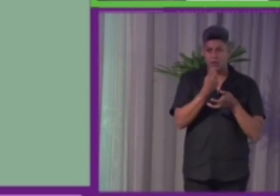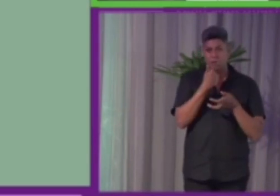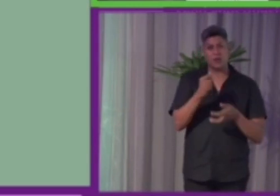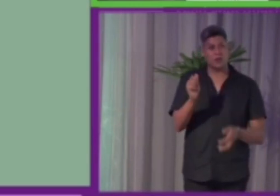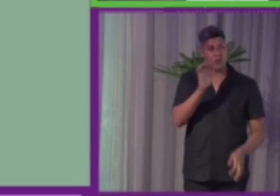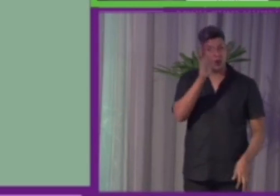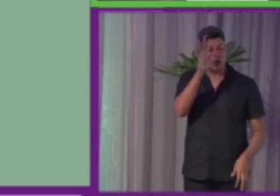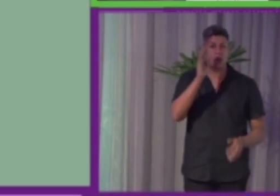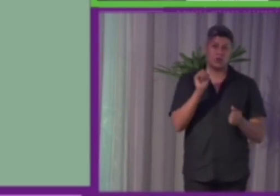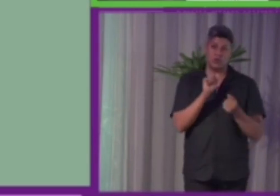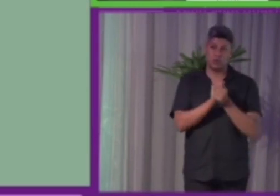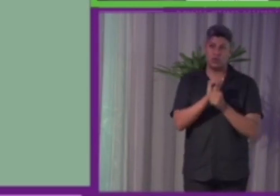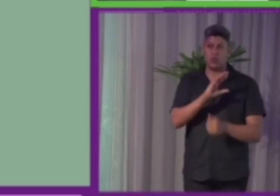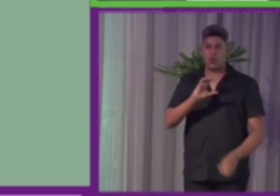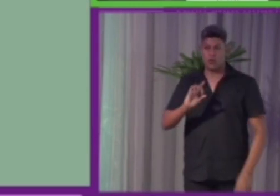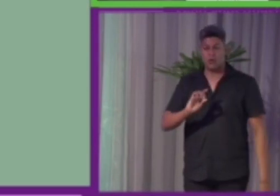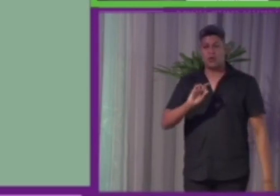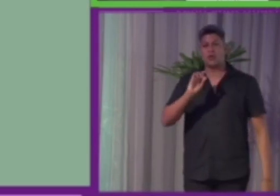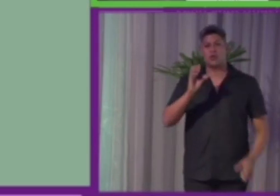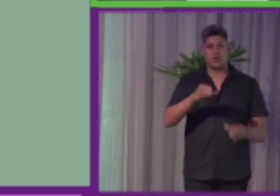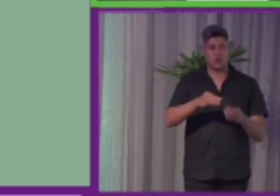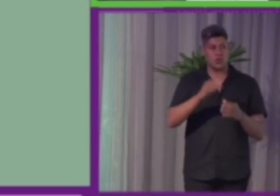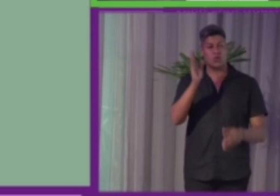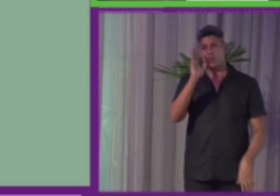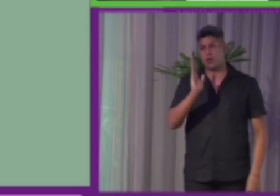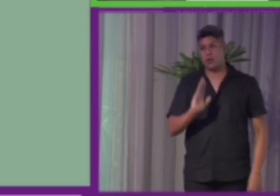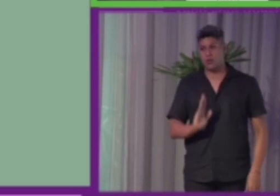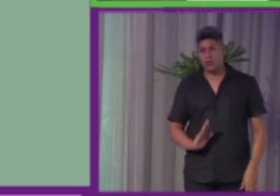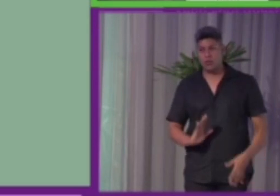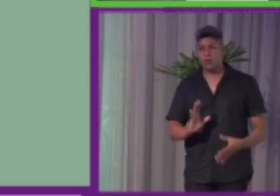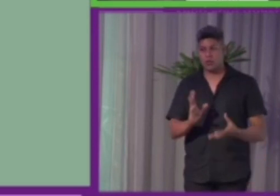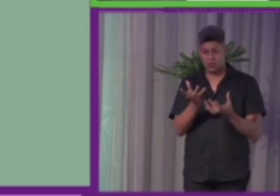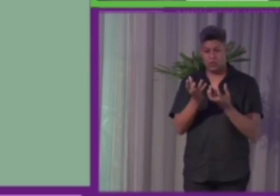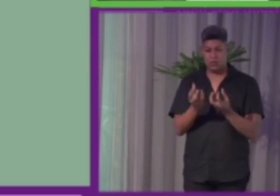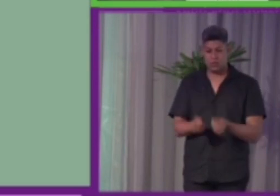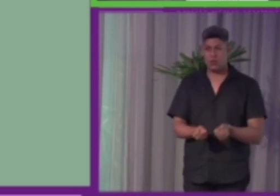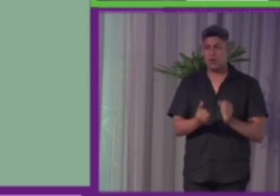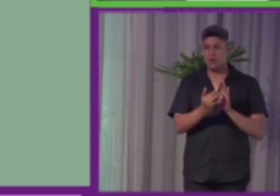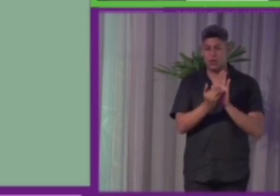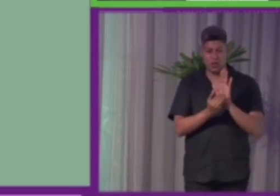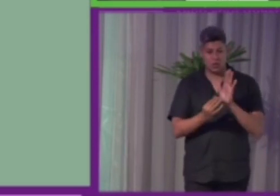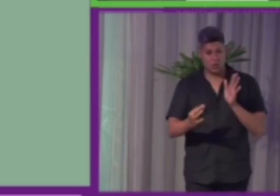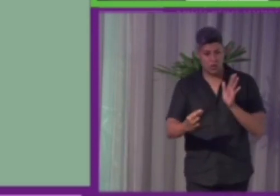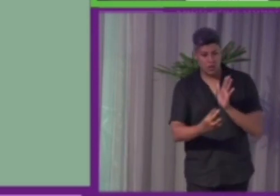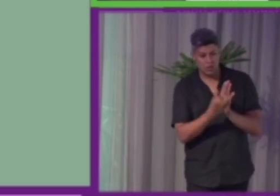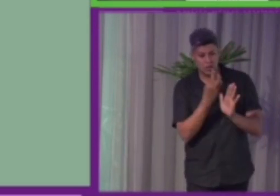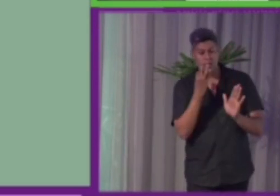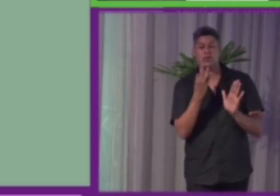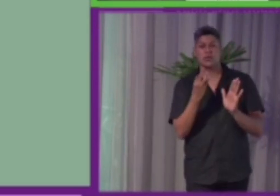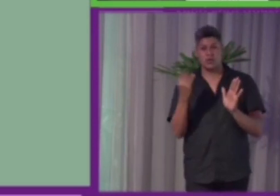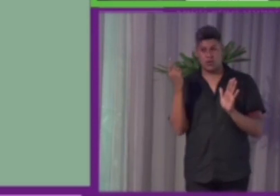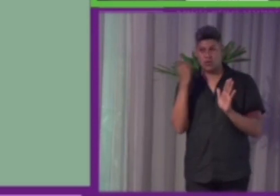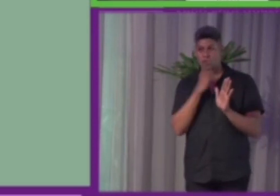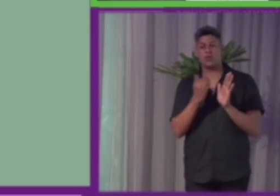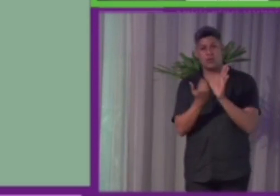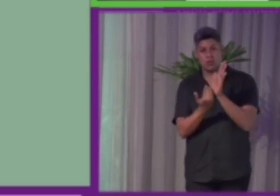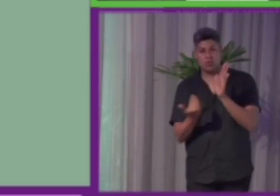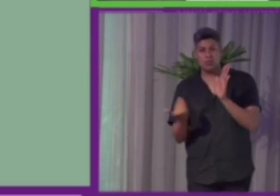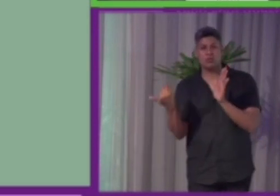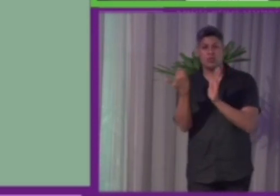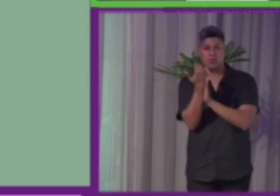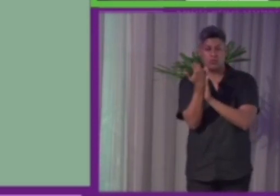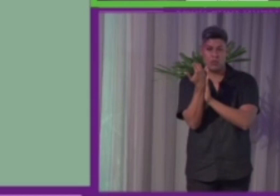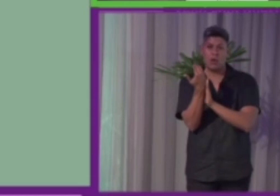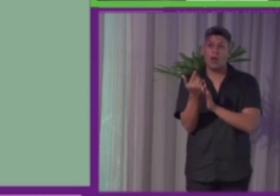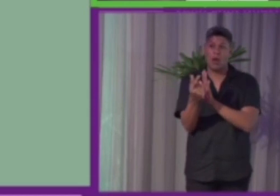a coordenação do grupo brasileiro e incorporando os dados pelo registro, um grande salto. Antes de mais